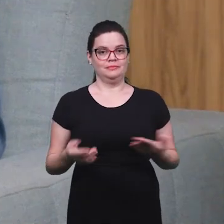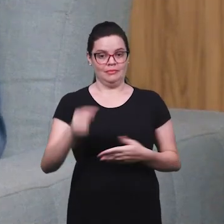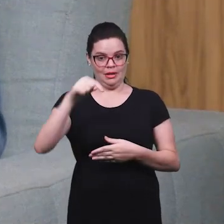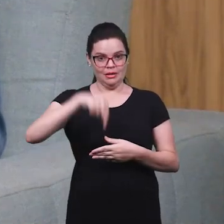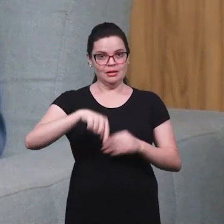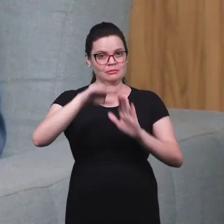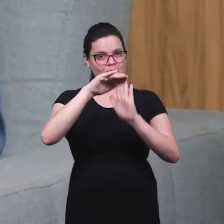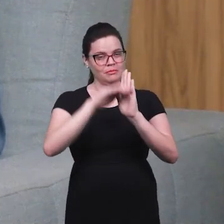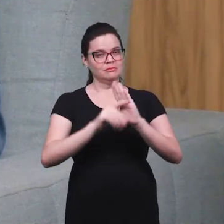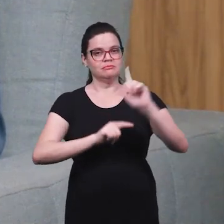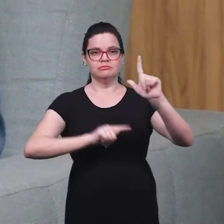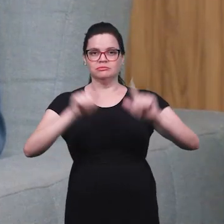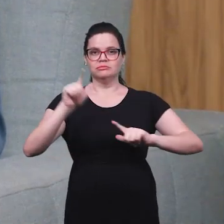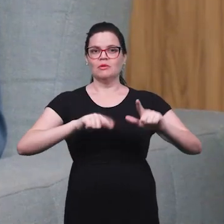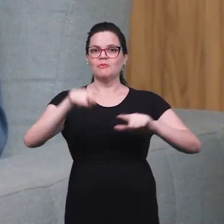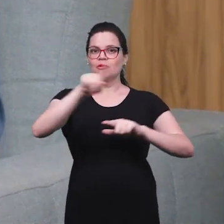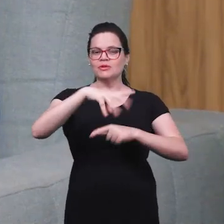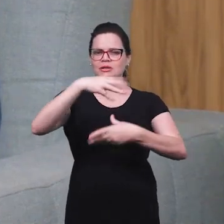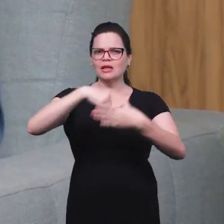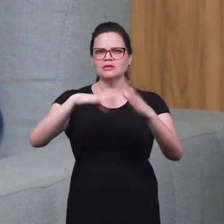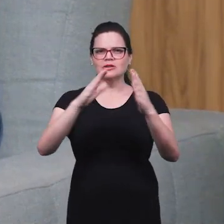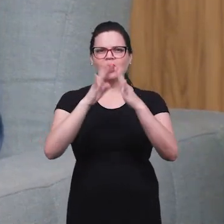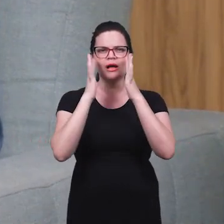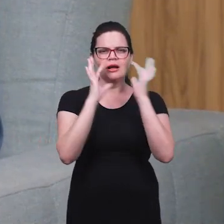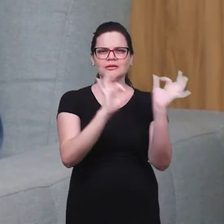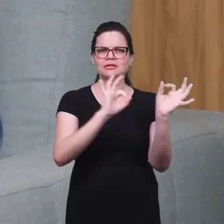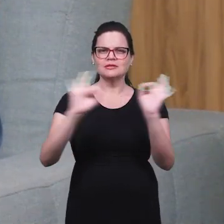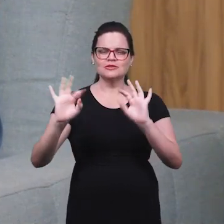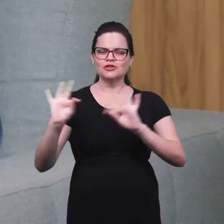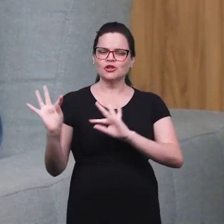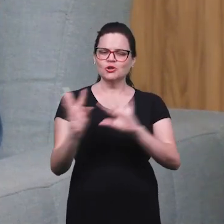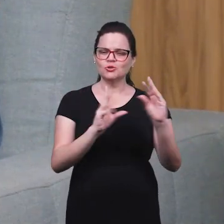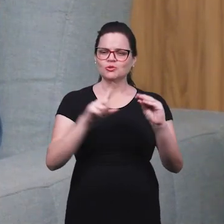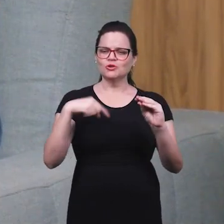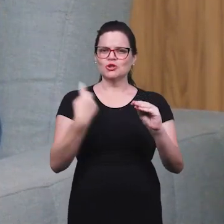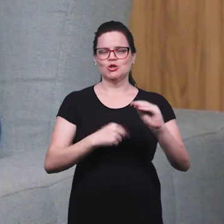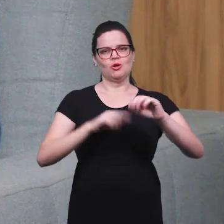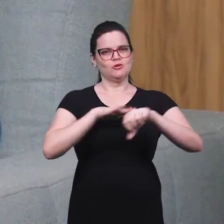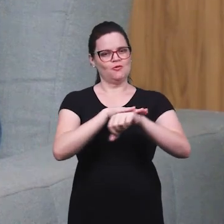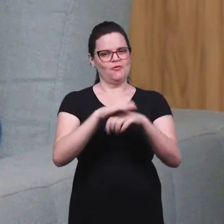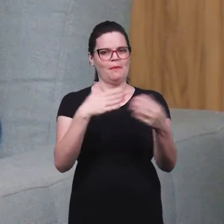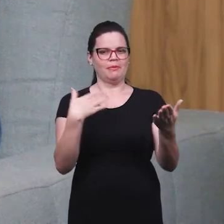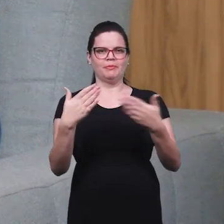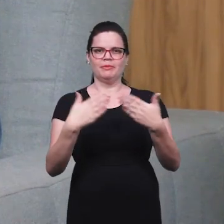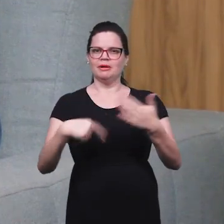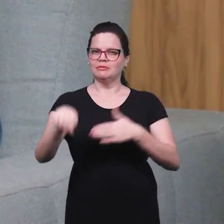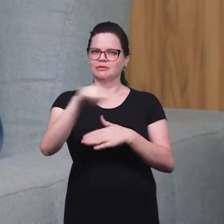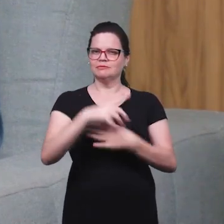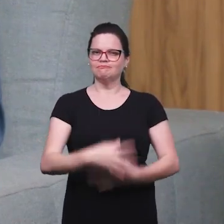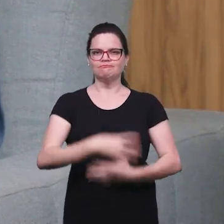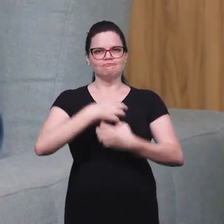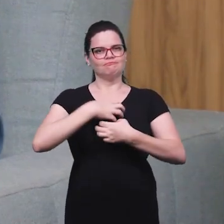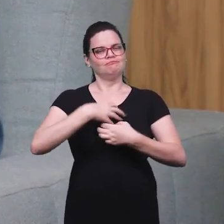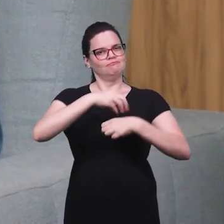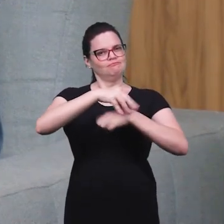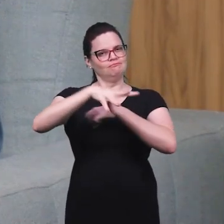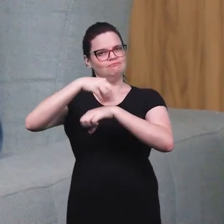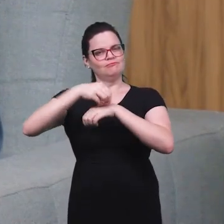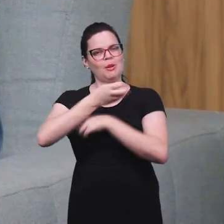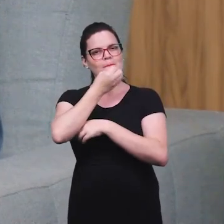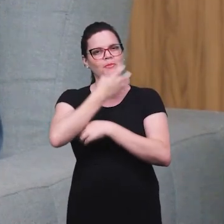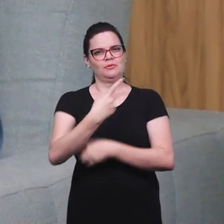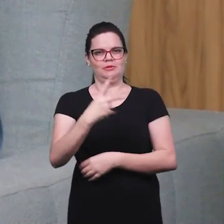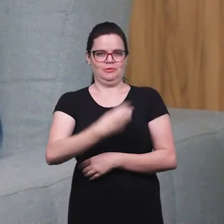lares, com o propósito de que tudo aquilo que nós tratamos aqui seja um benefício espiritual para a sua